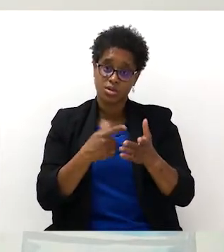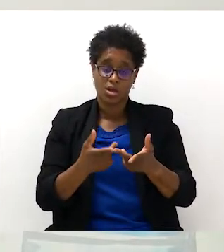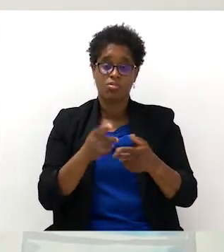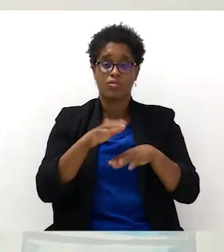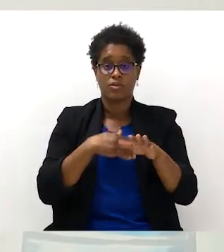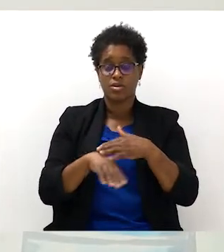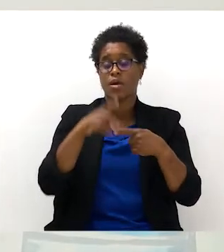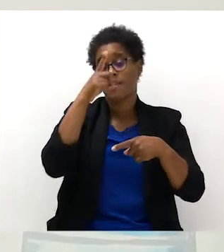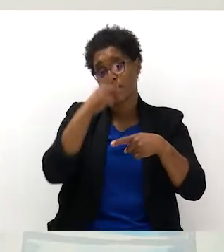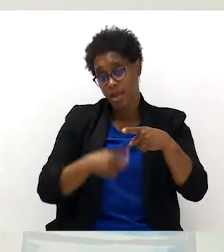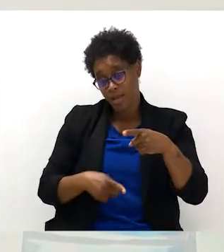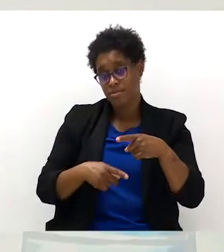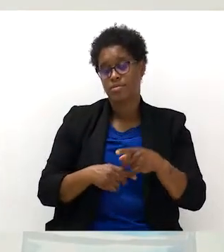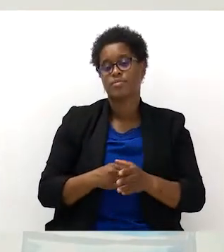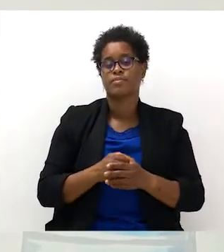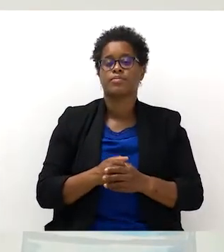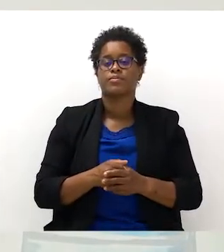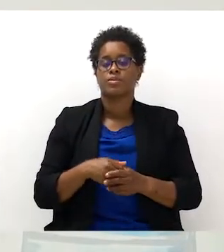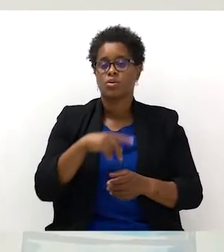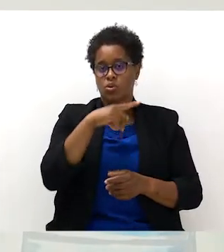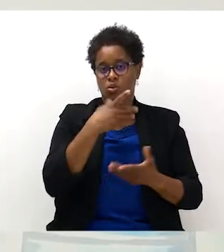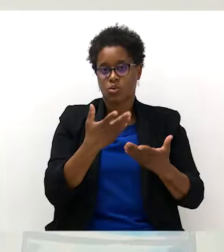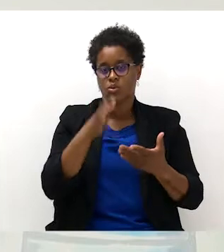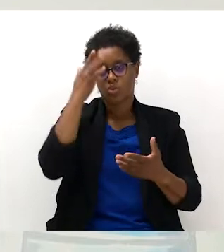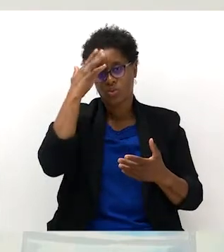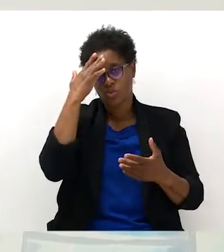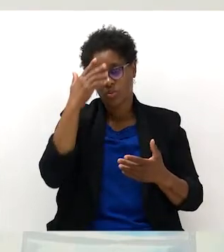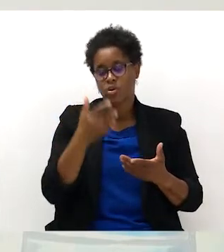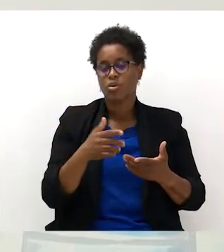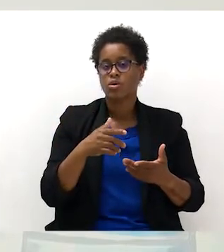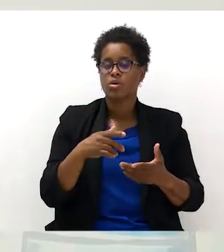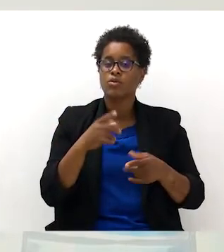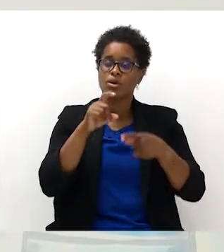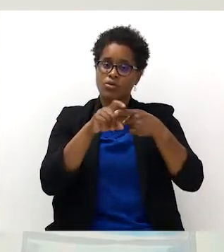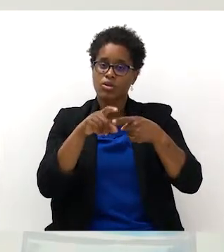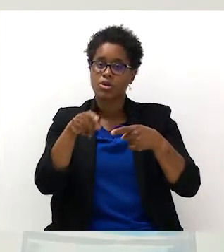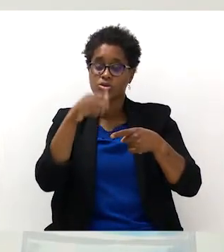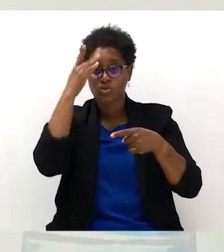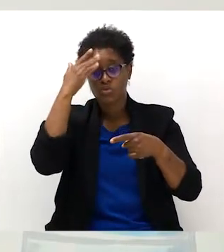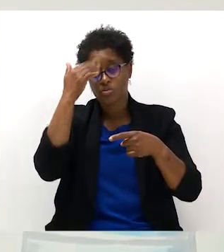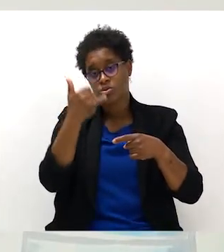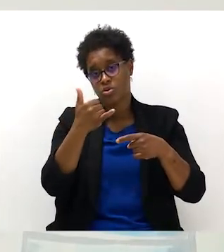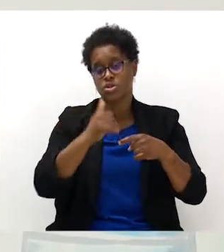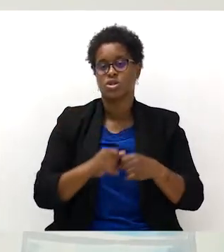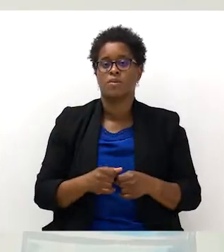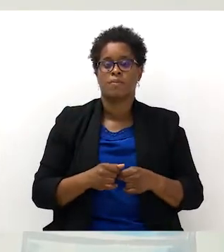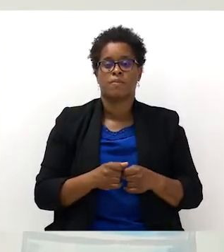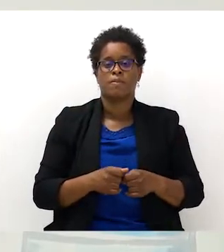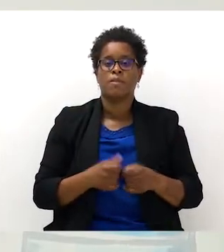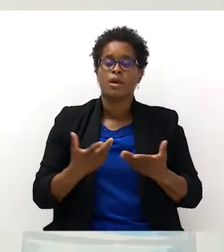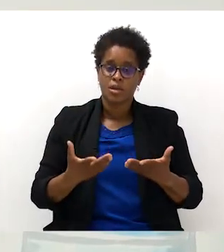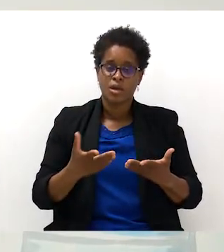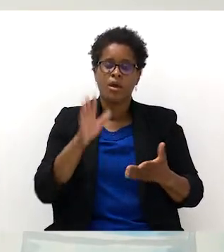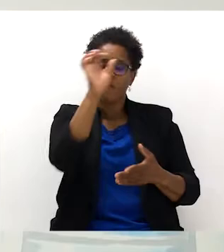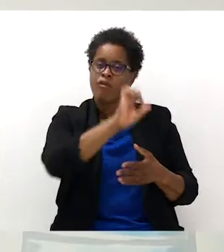calcular metade de um número, por exemplo, vamos dividir esse número por 2. Vocês